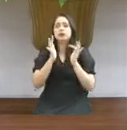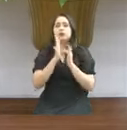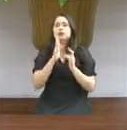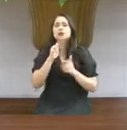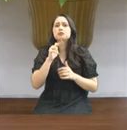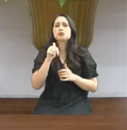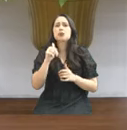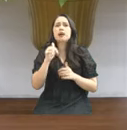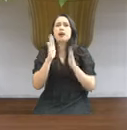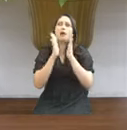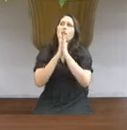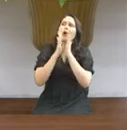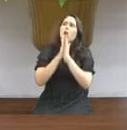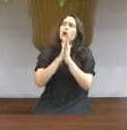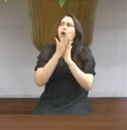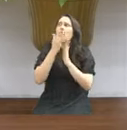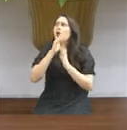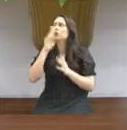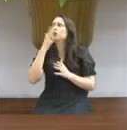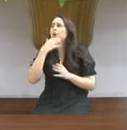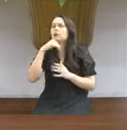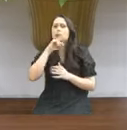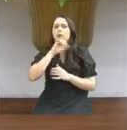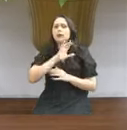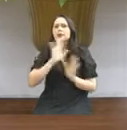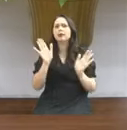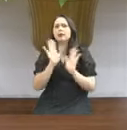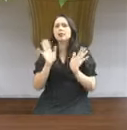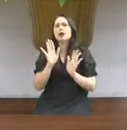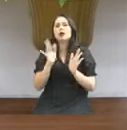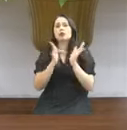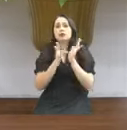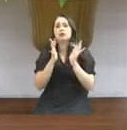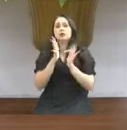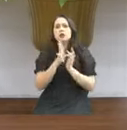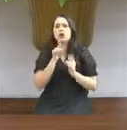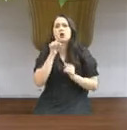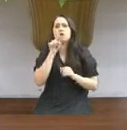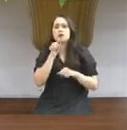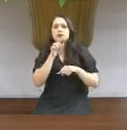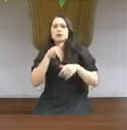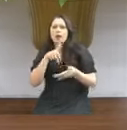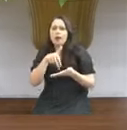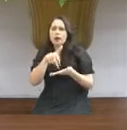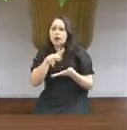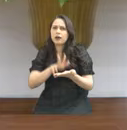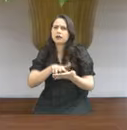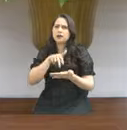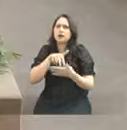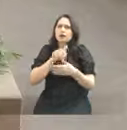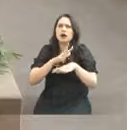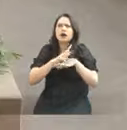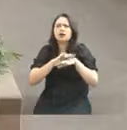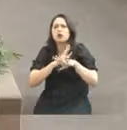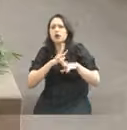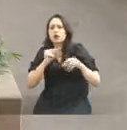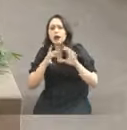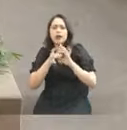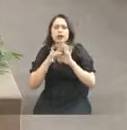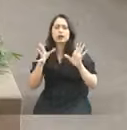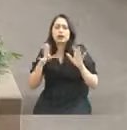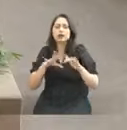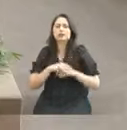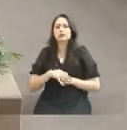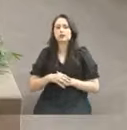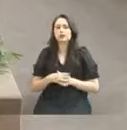diz: levanta. Ele diz: está curado. Ele diz: está liberto. Ao poder da sua palavra.